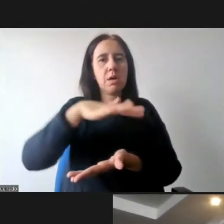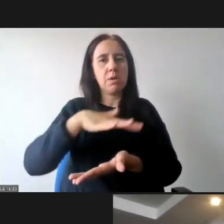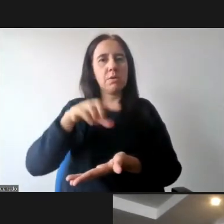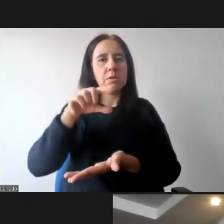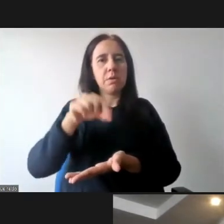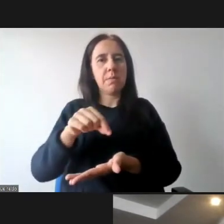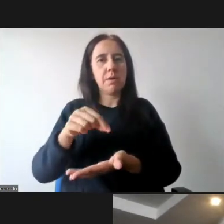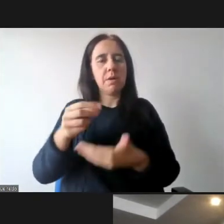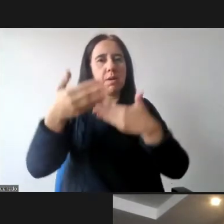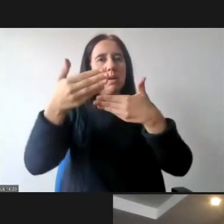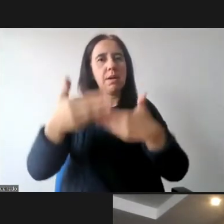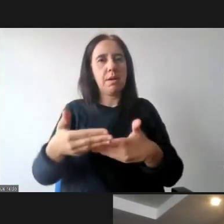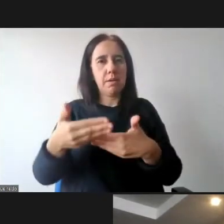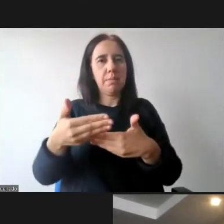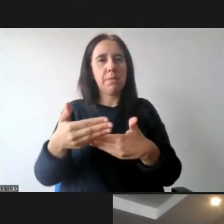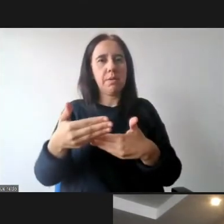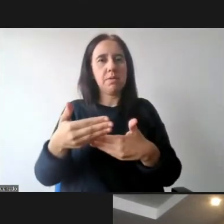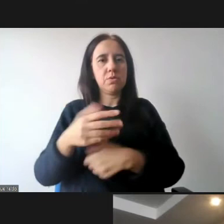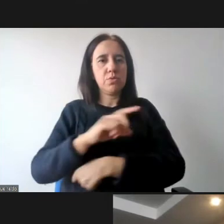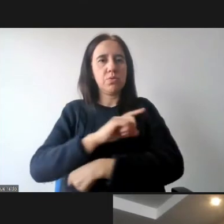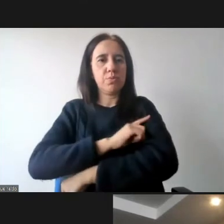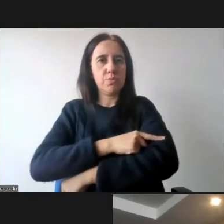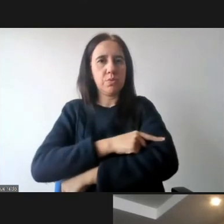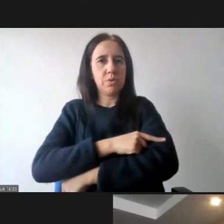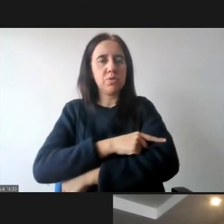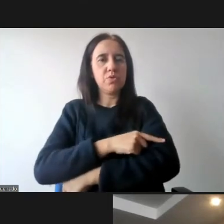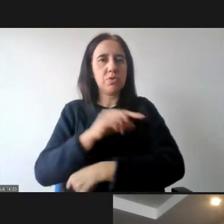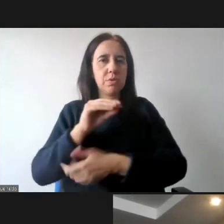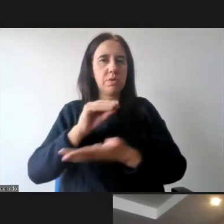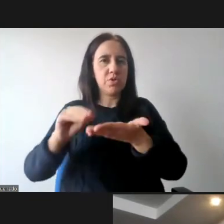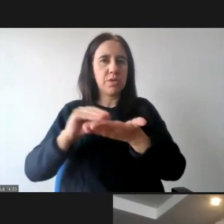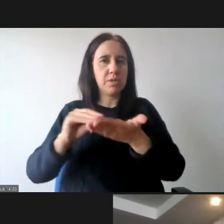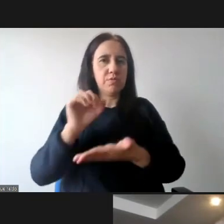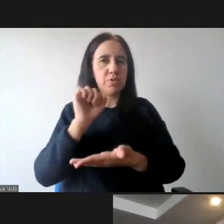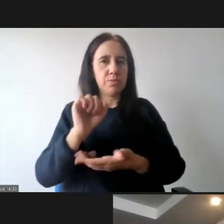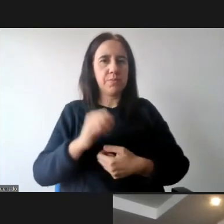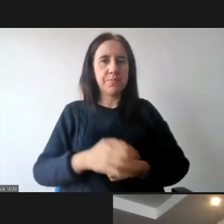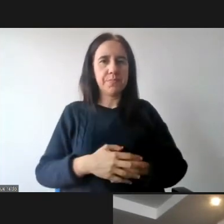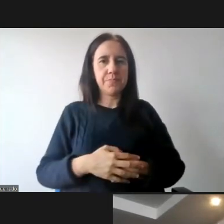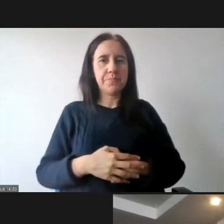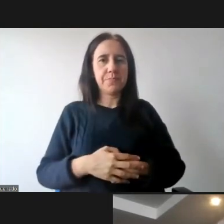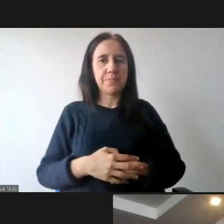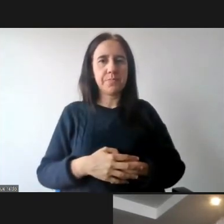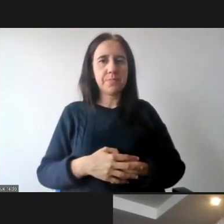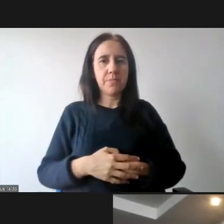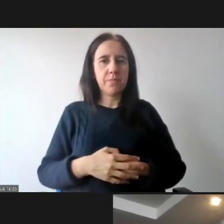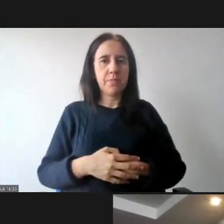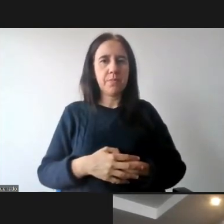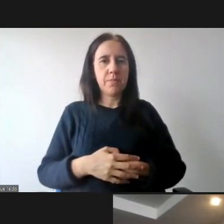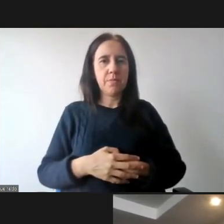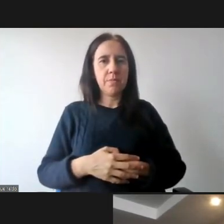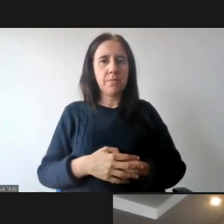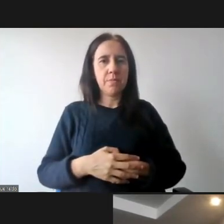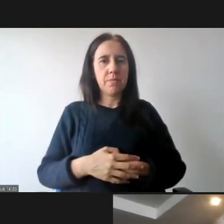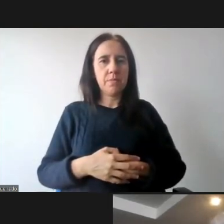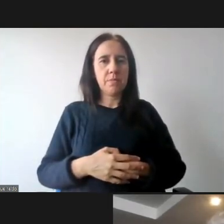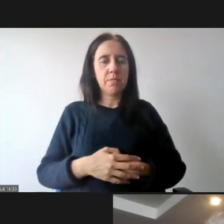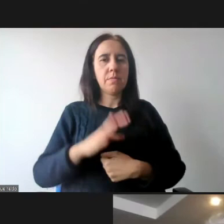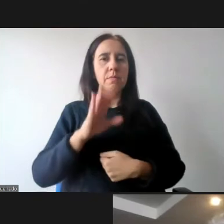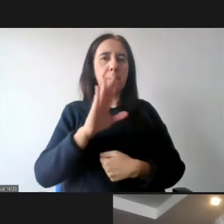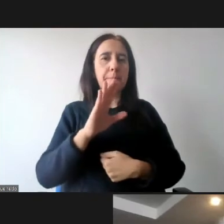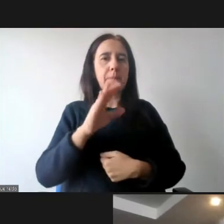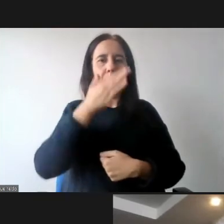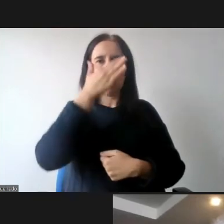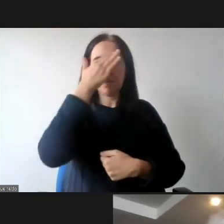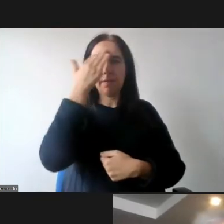limitação destes poderes administrativos. Porém, surgem aqui dificuldades que